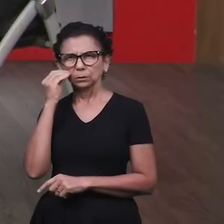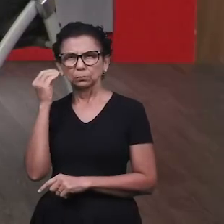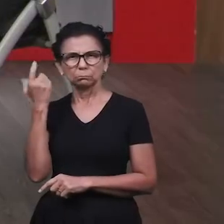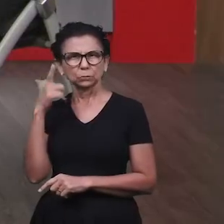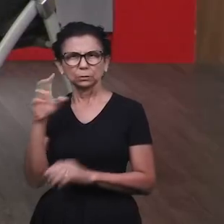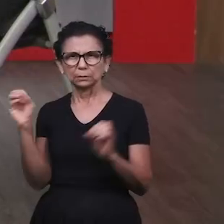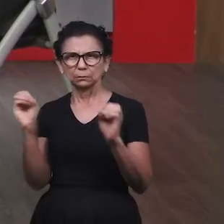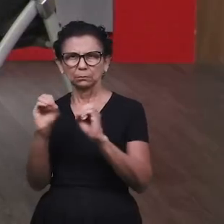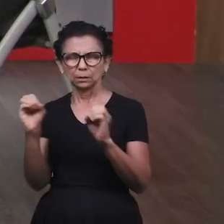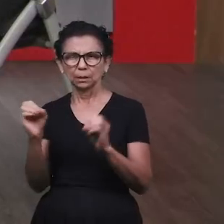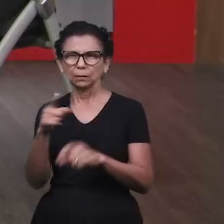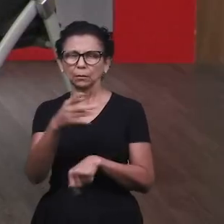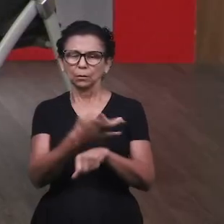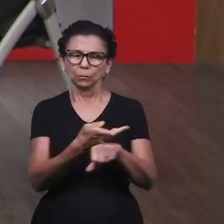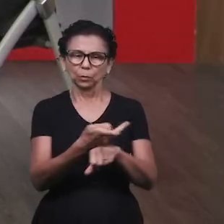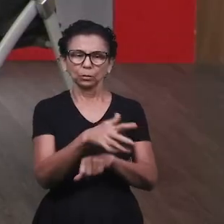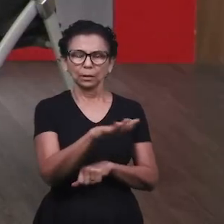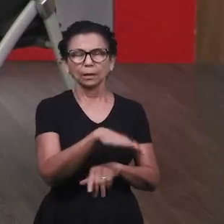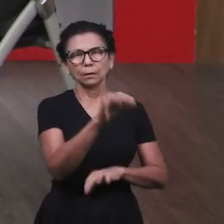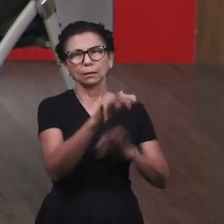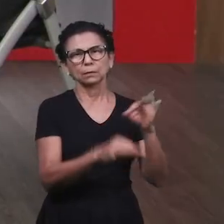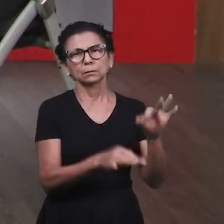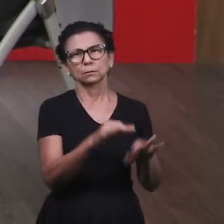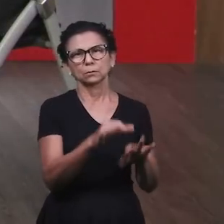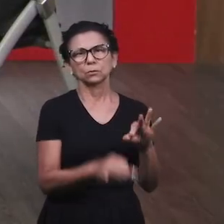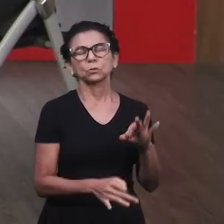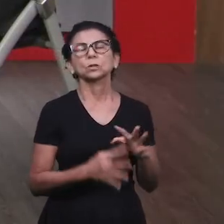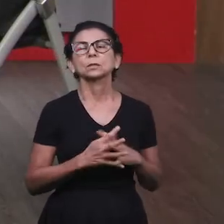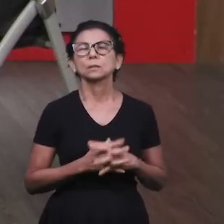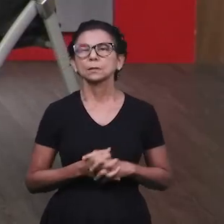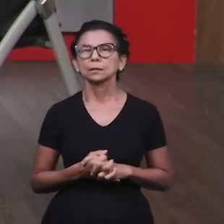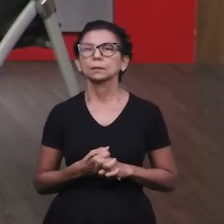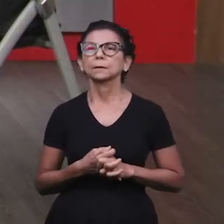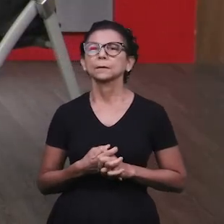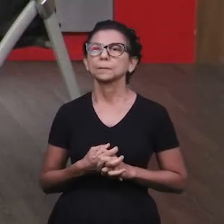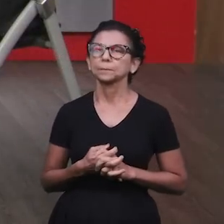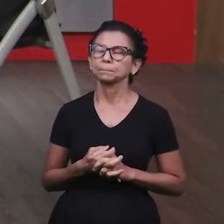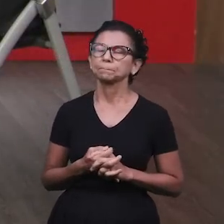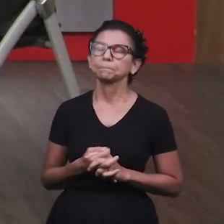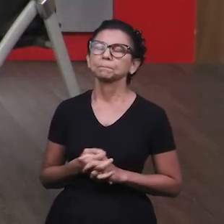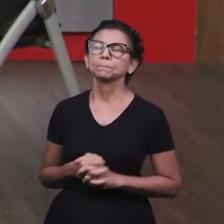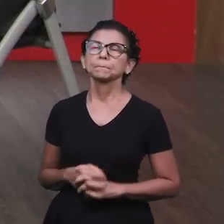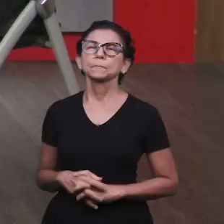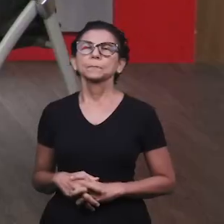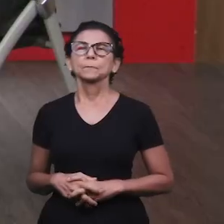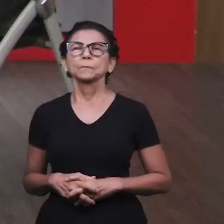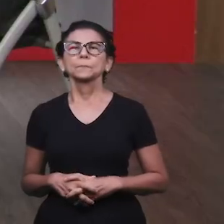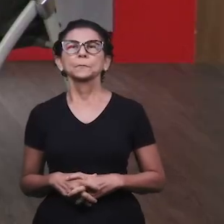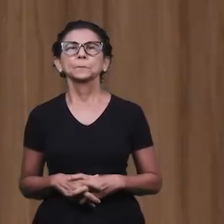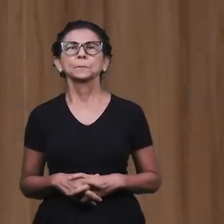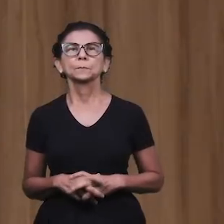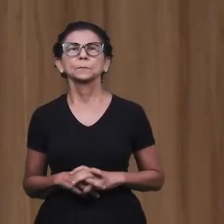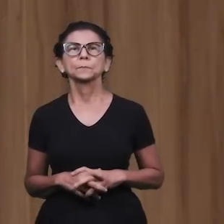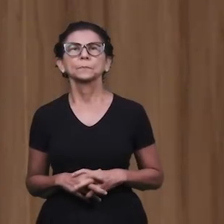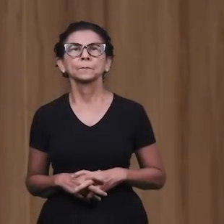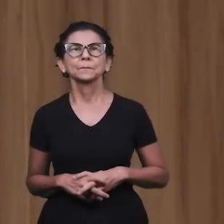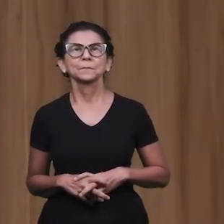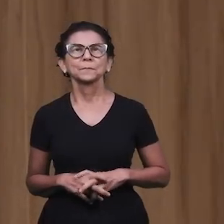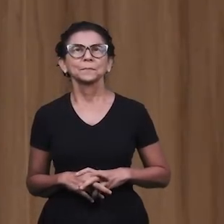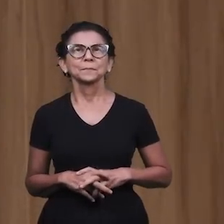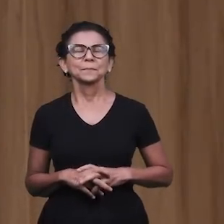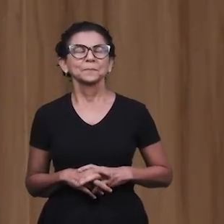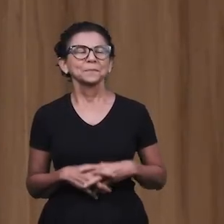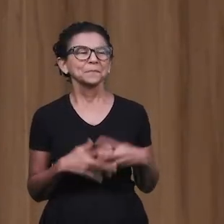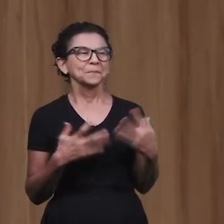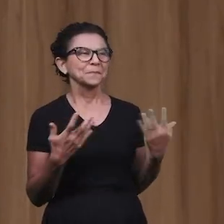procure um acompanhamento jurídico para que assim você seja mais exitoso na sua demanda. Perfeito. E quais seriam as suas